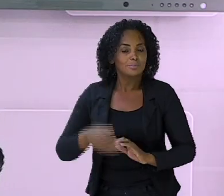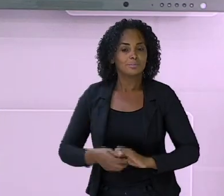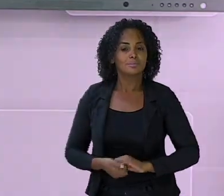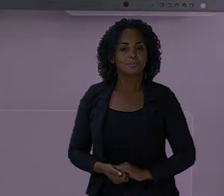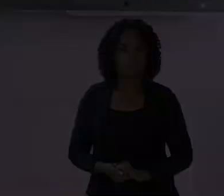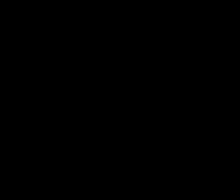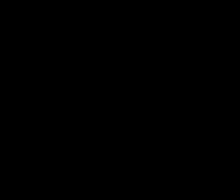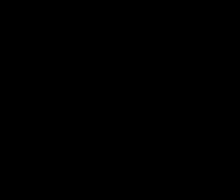seu celular, na imagem que aparece no canto da tela, acesse nossas redes sociais e se inscreva